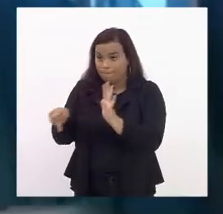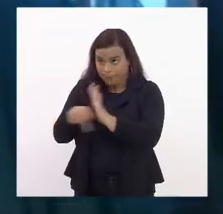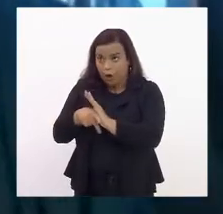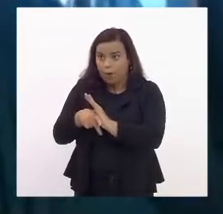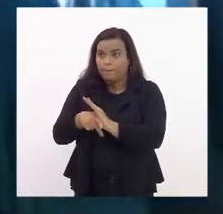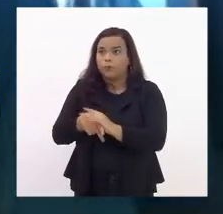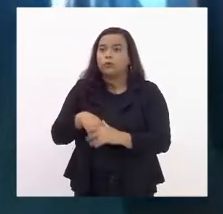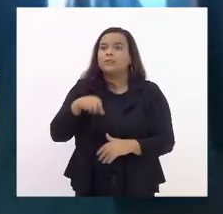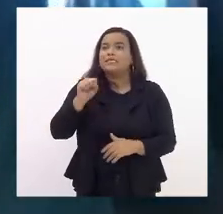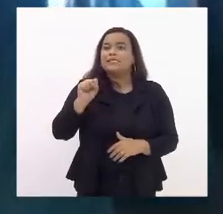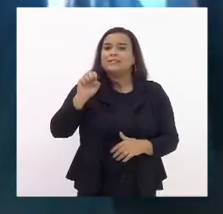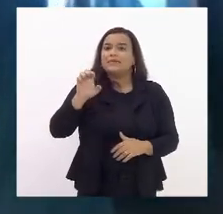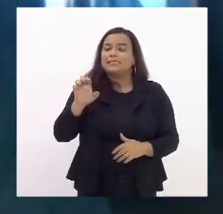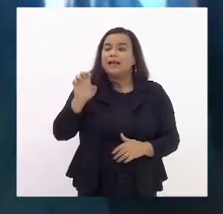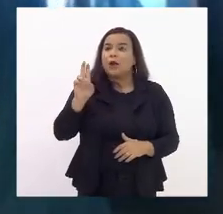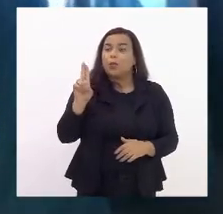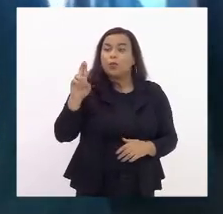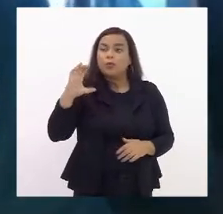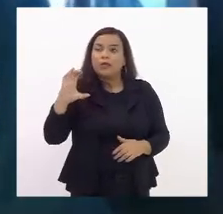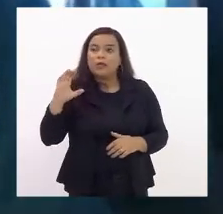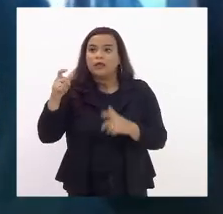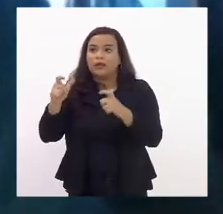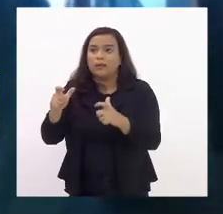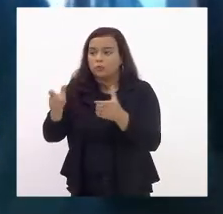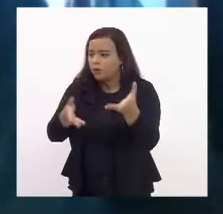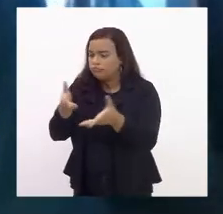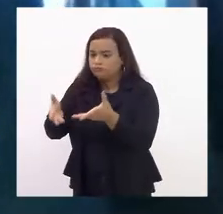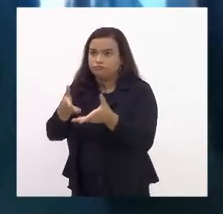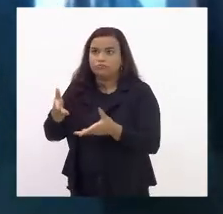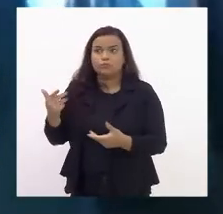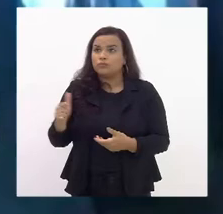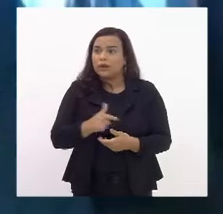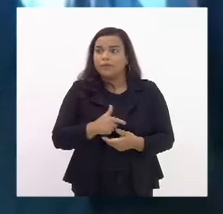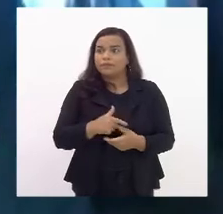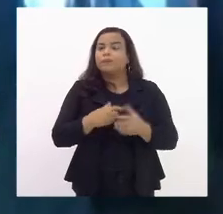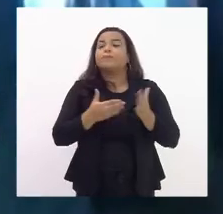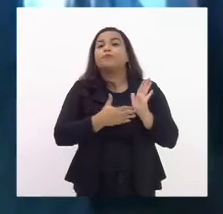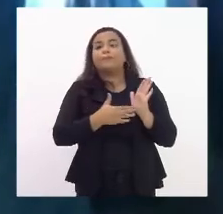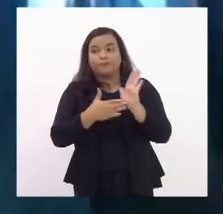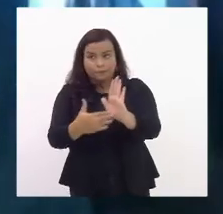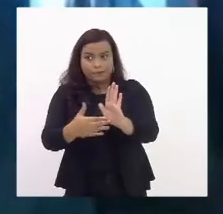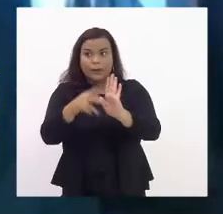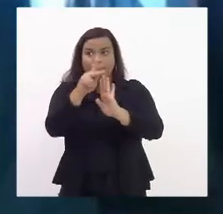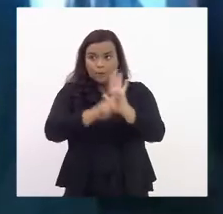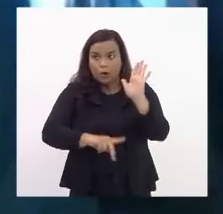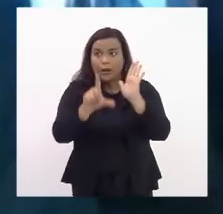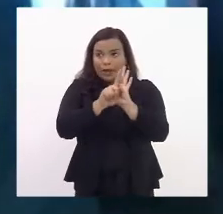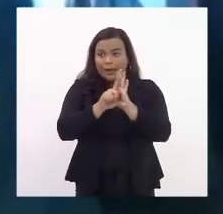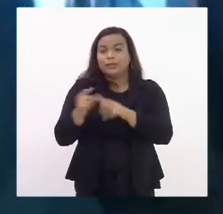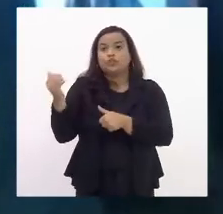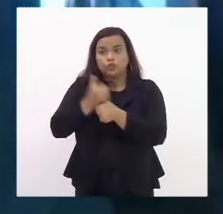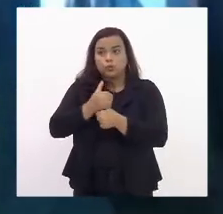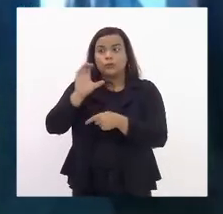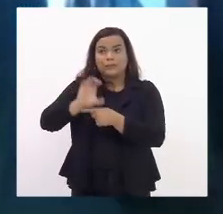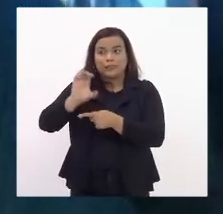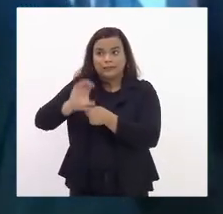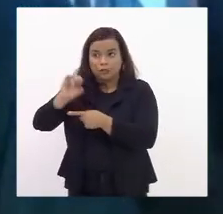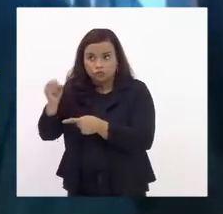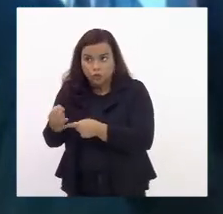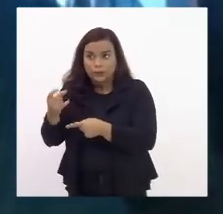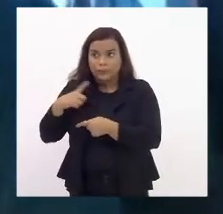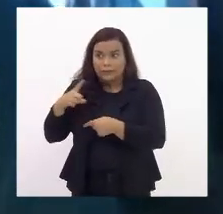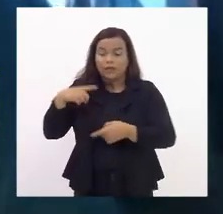SEUC. Foi apresentado um projeto de lei, houve um substitutivo da CCJ, houve